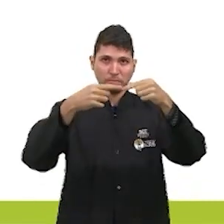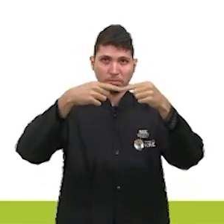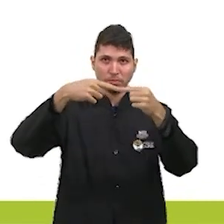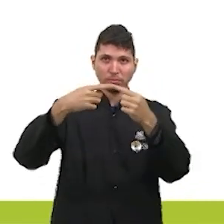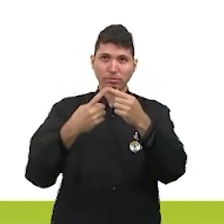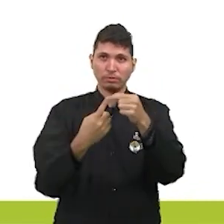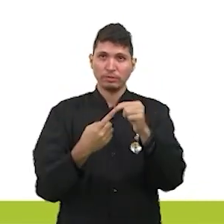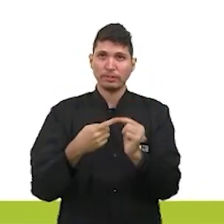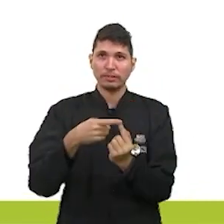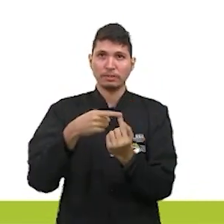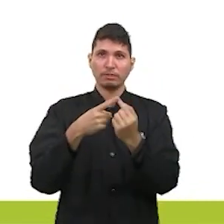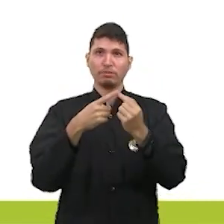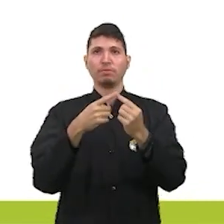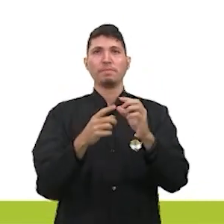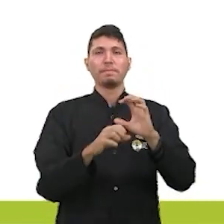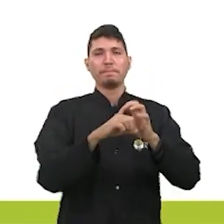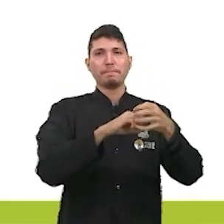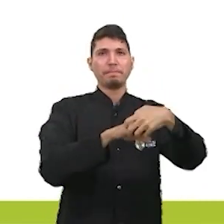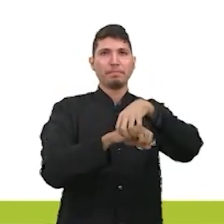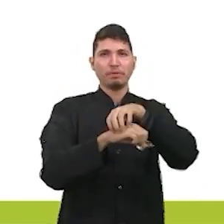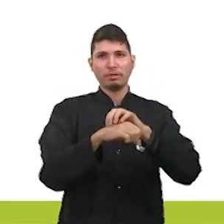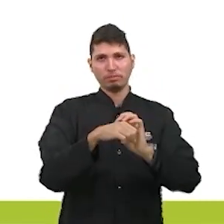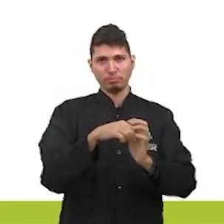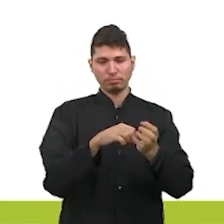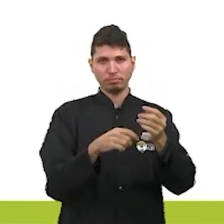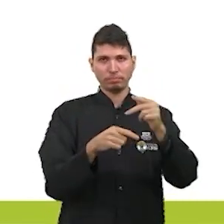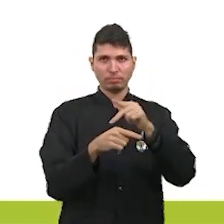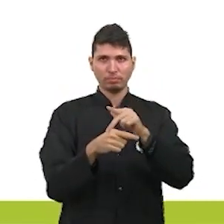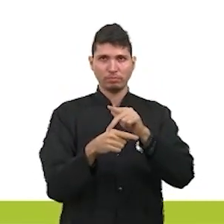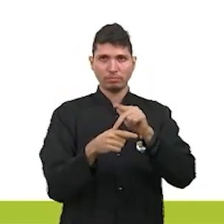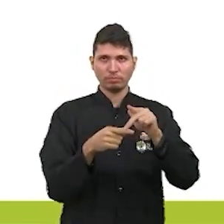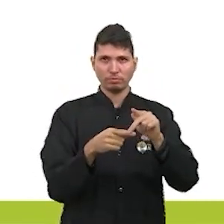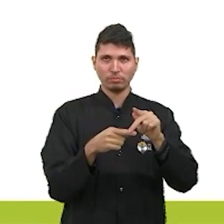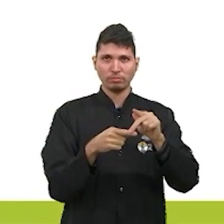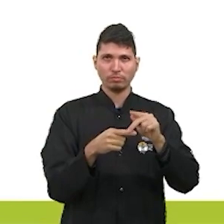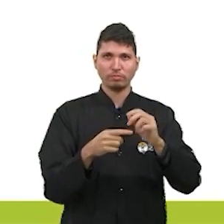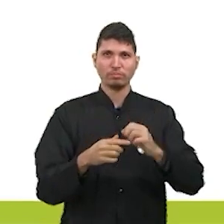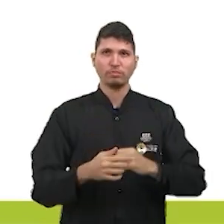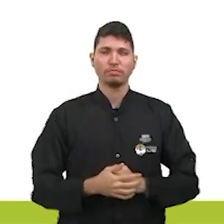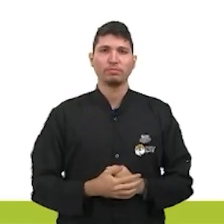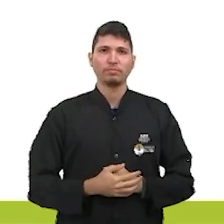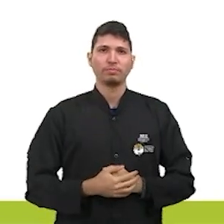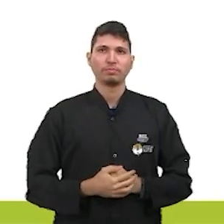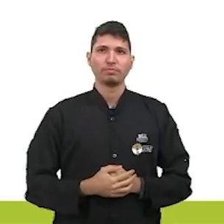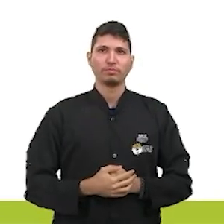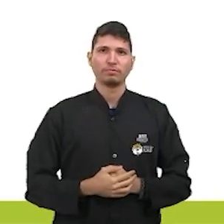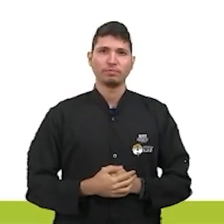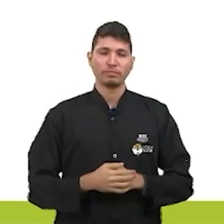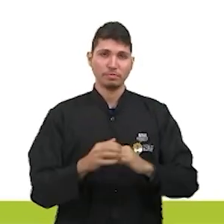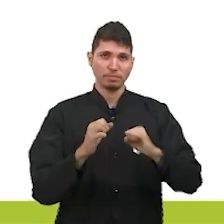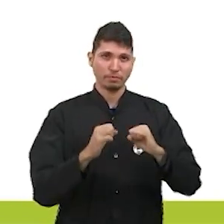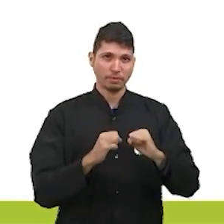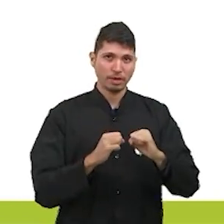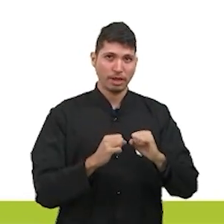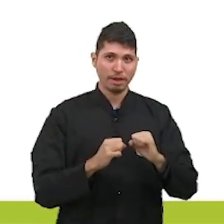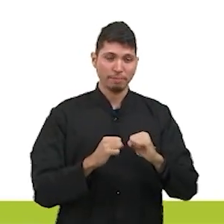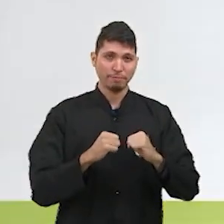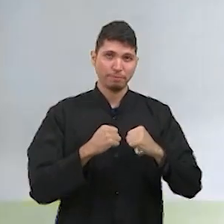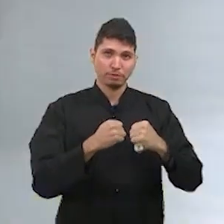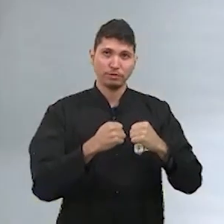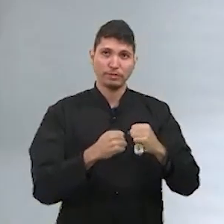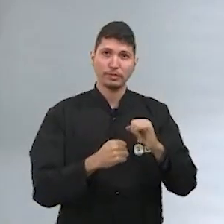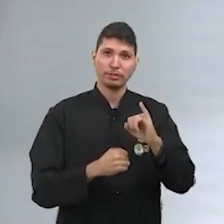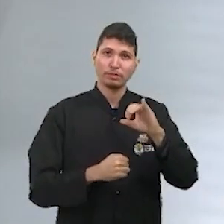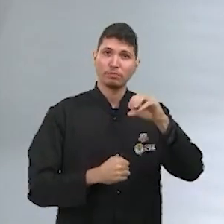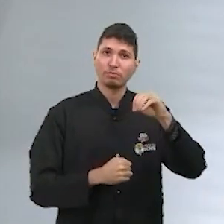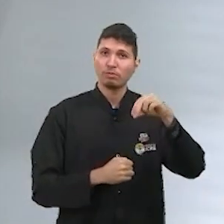uma molécula considerada polar. Para acontecer aqui a força íon dipolo, eu não posso